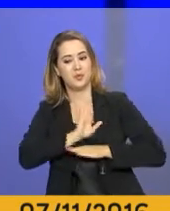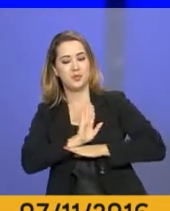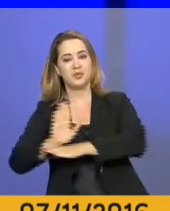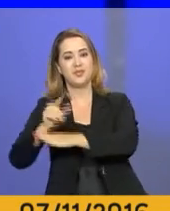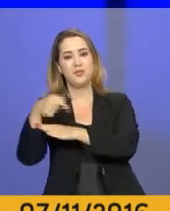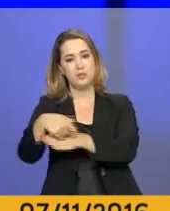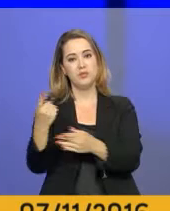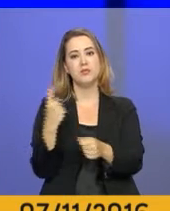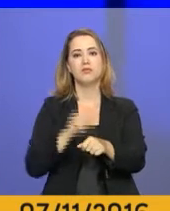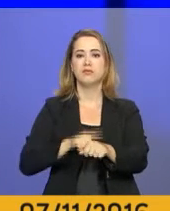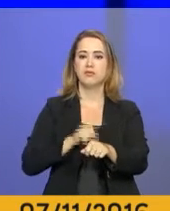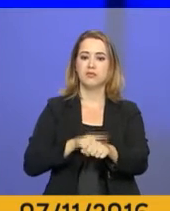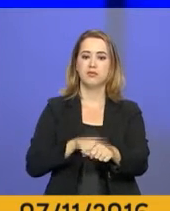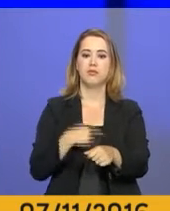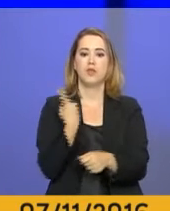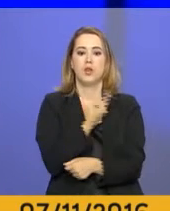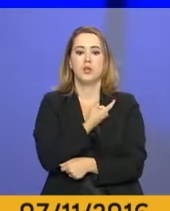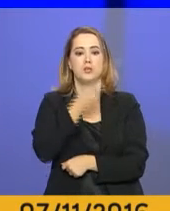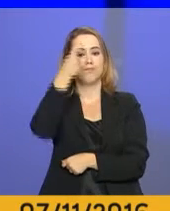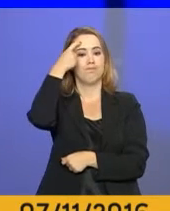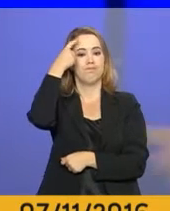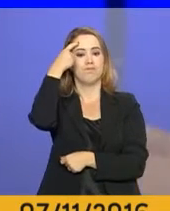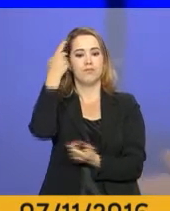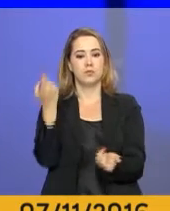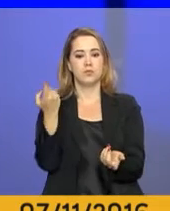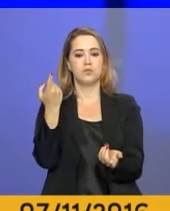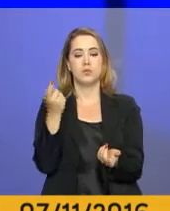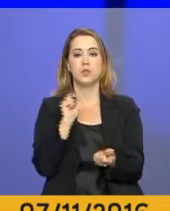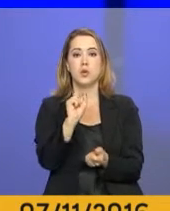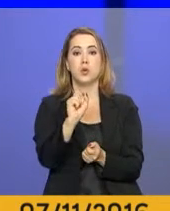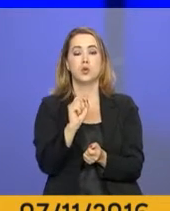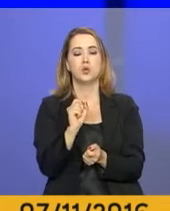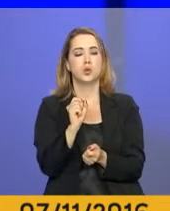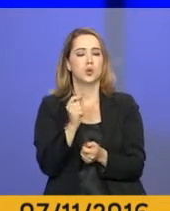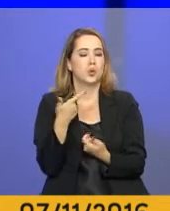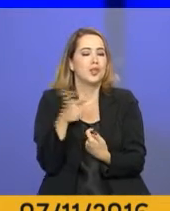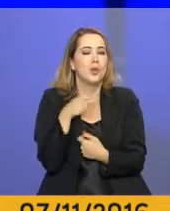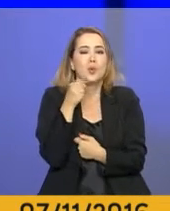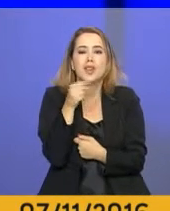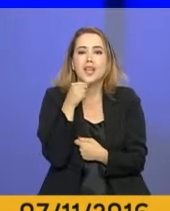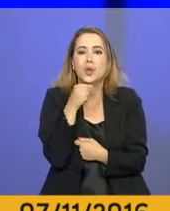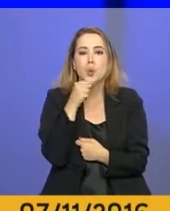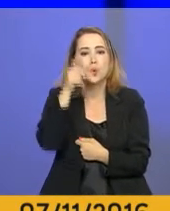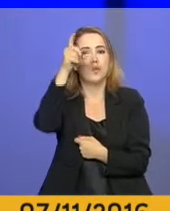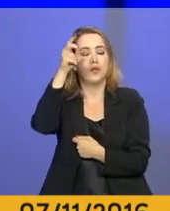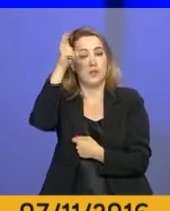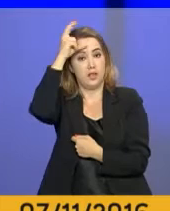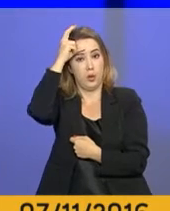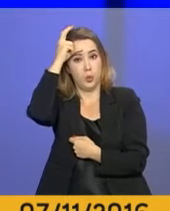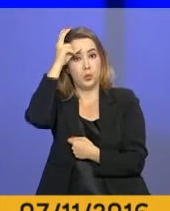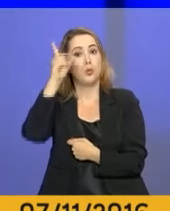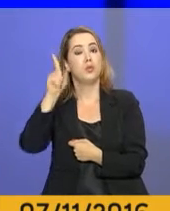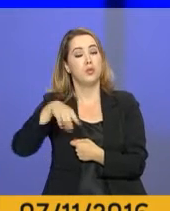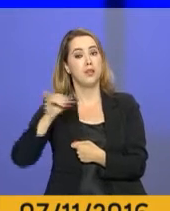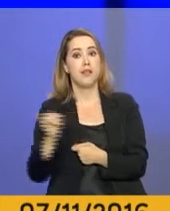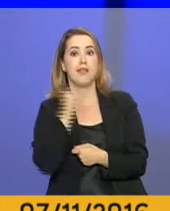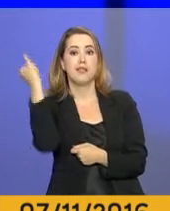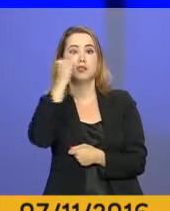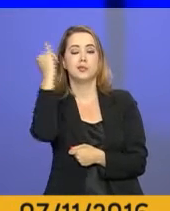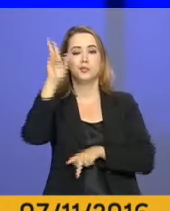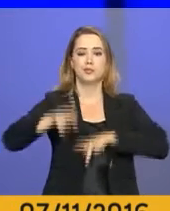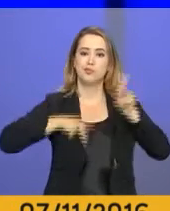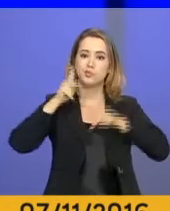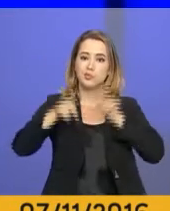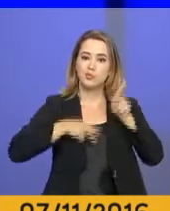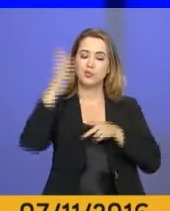quando nós pensamos naquilo que sem dúvida a cultura é o mais importante bem do povo brasileiro